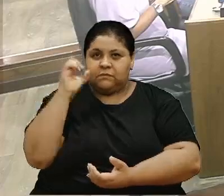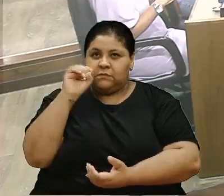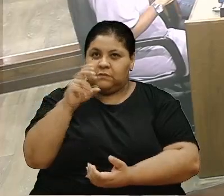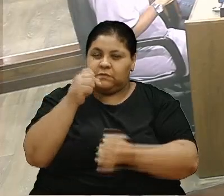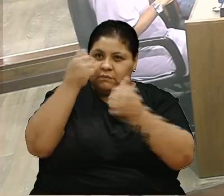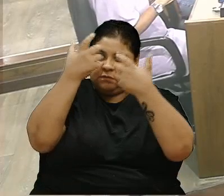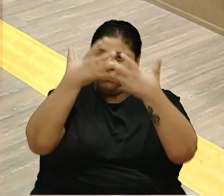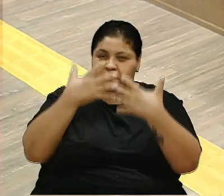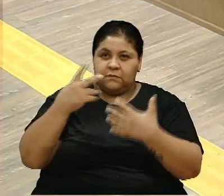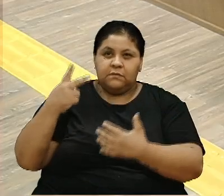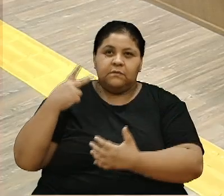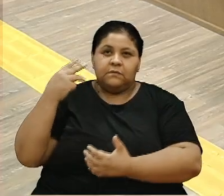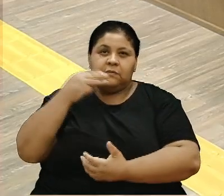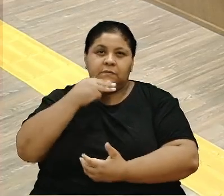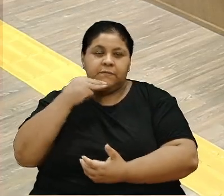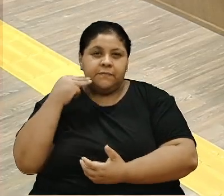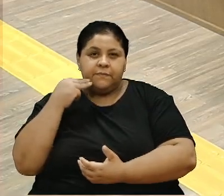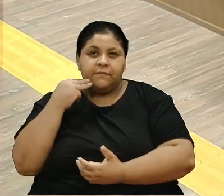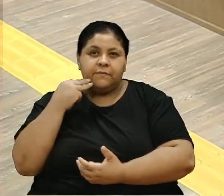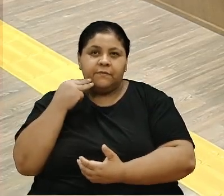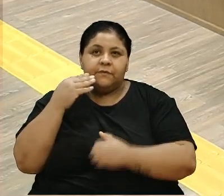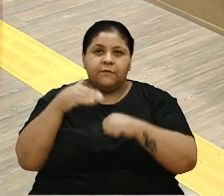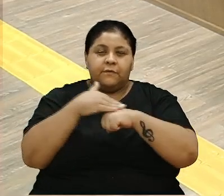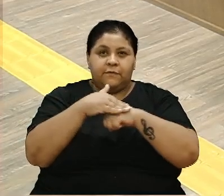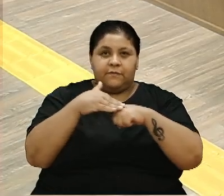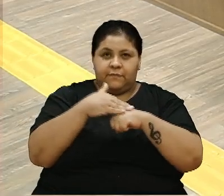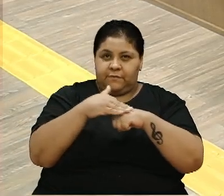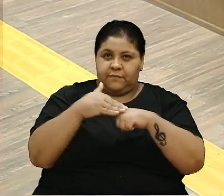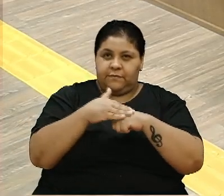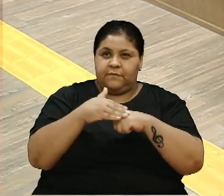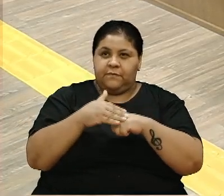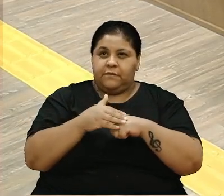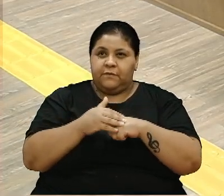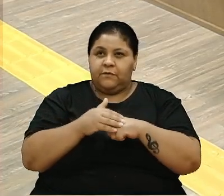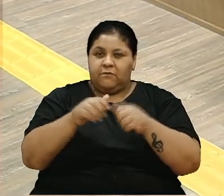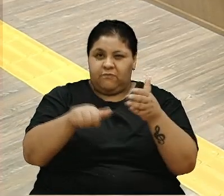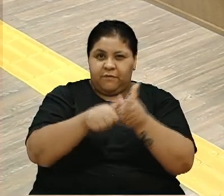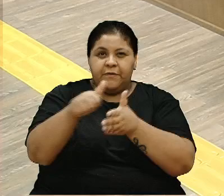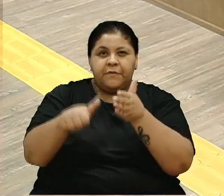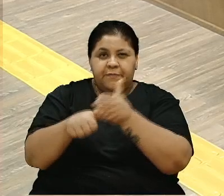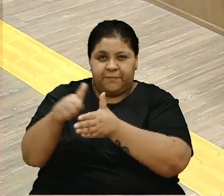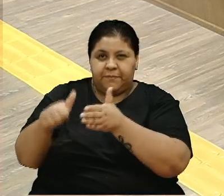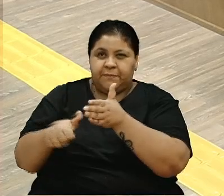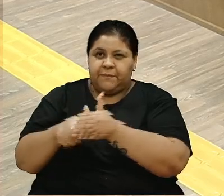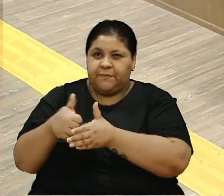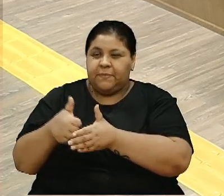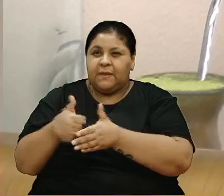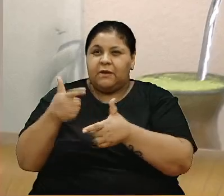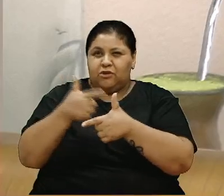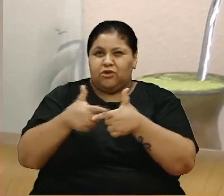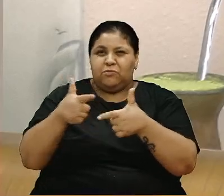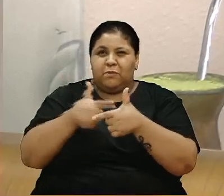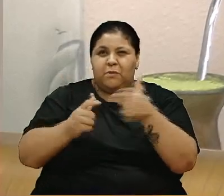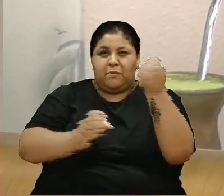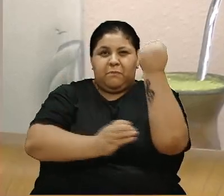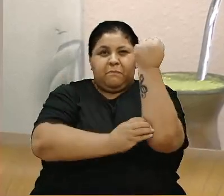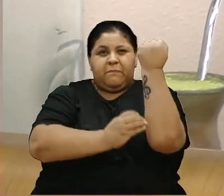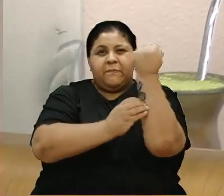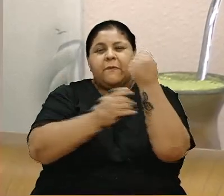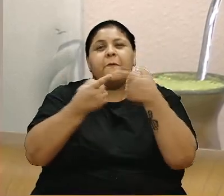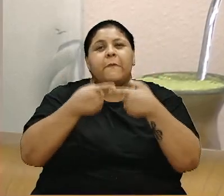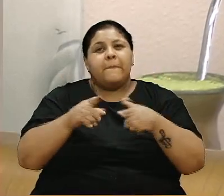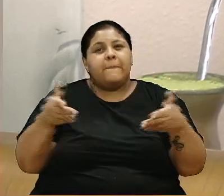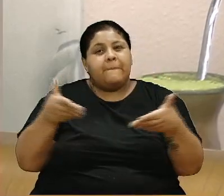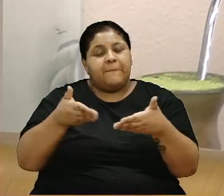está aqui, a vereadora Marisol, ainda quando presidente, conversávamos sobre essa modernização e dos entraves burocráticos, né? Mas, enfim, estamos